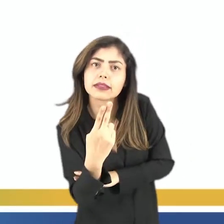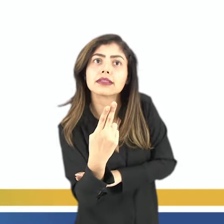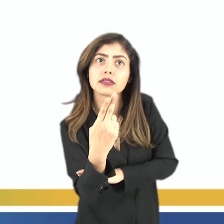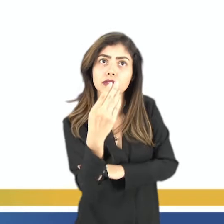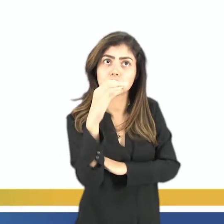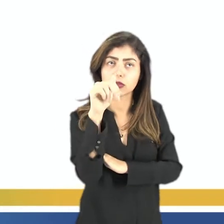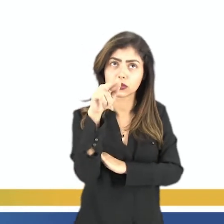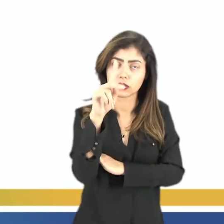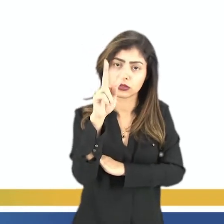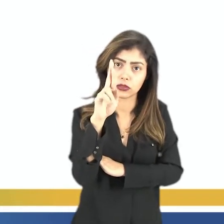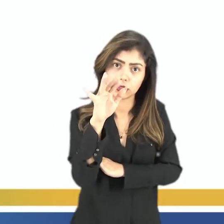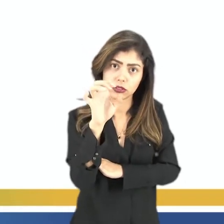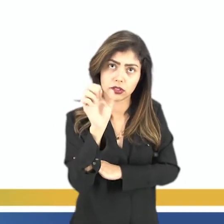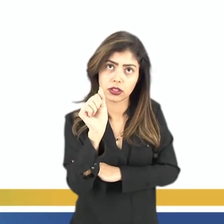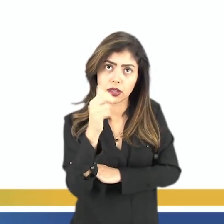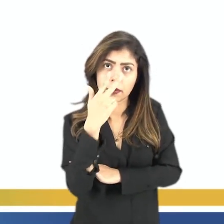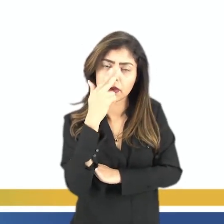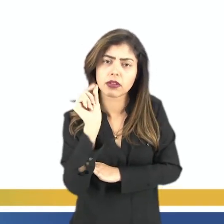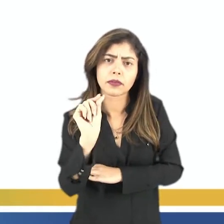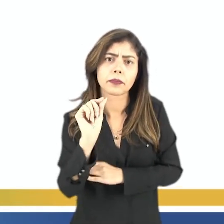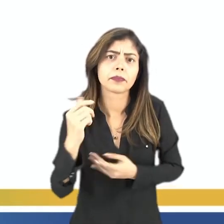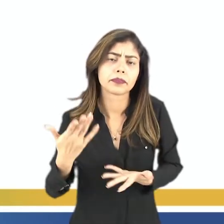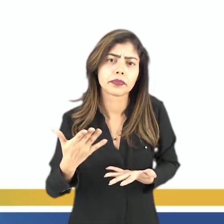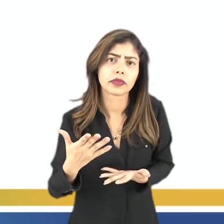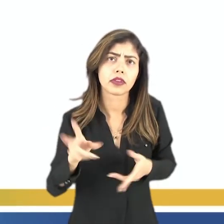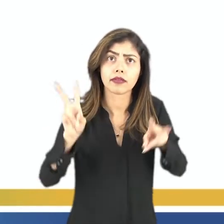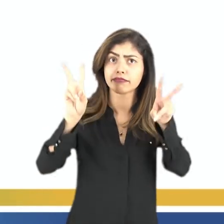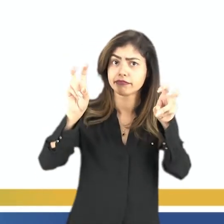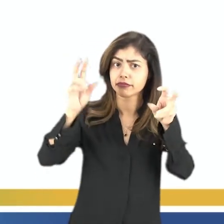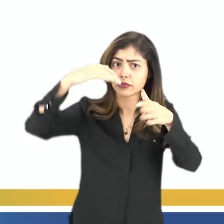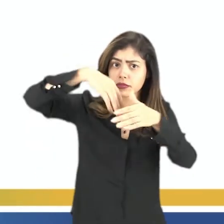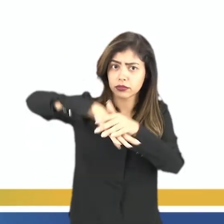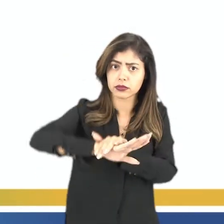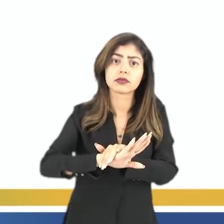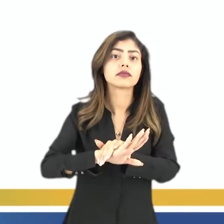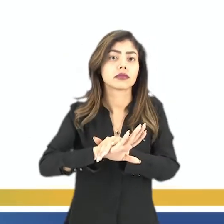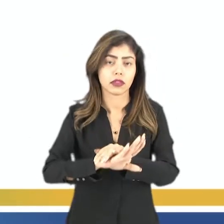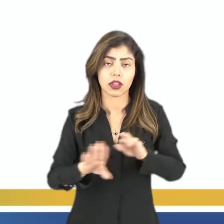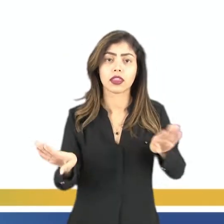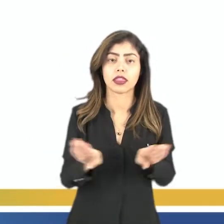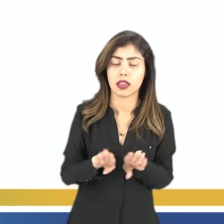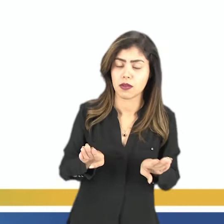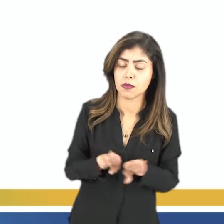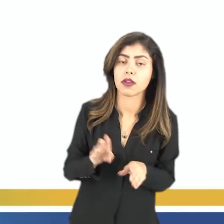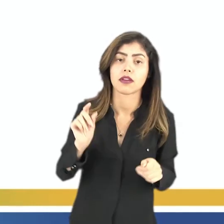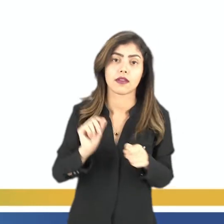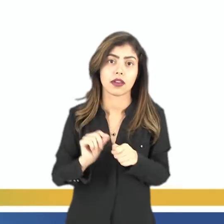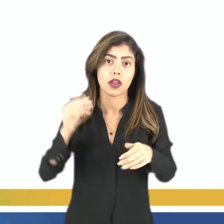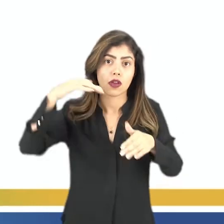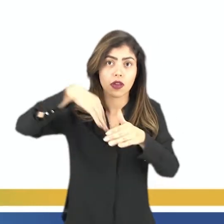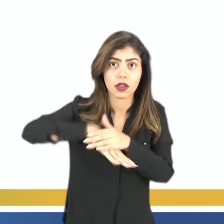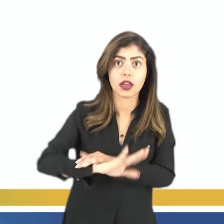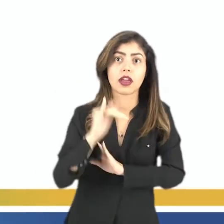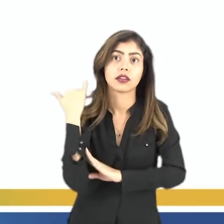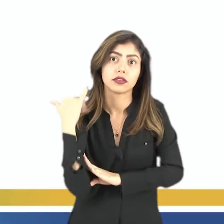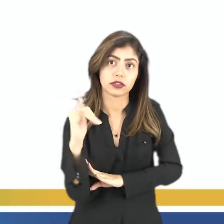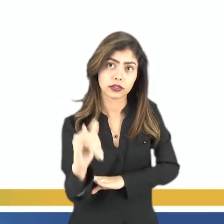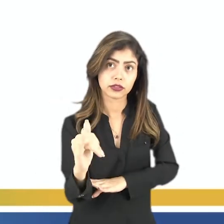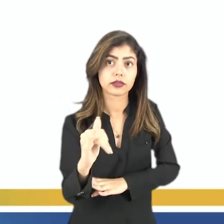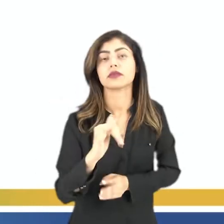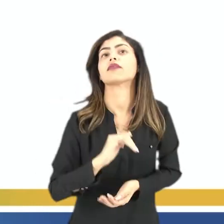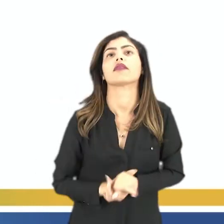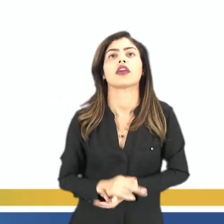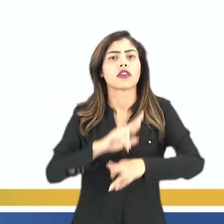os condutores. Parecido em quê? Em termos de armazenamento, porque ele também vai fazer isso, armazenar energia.